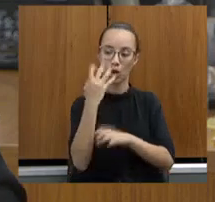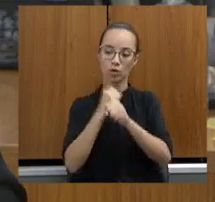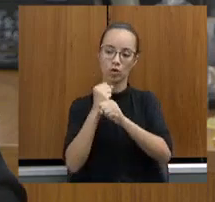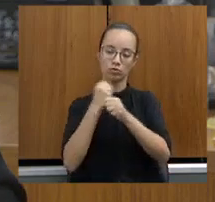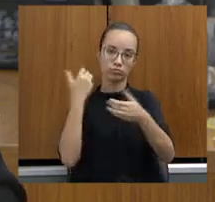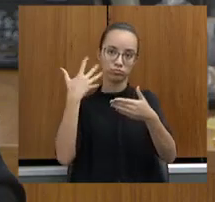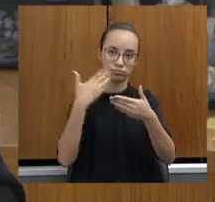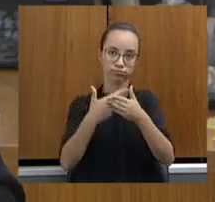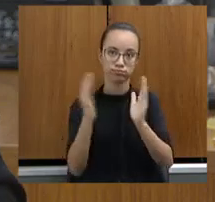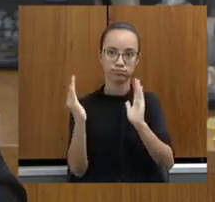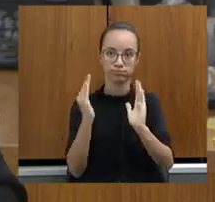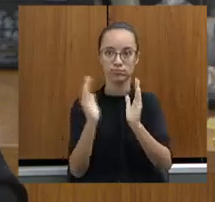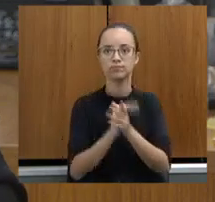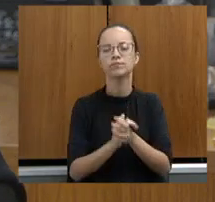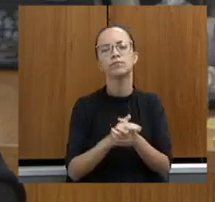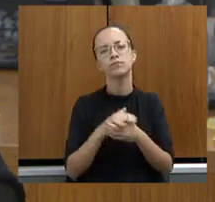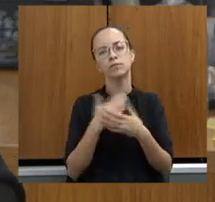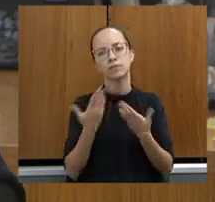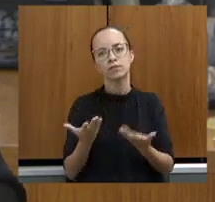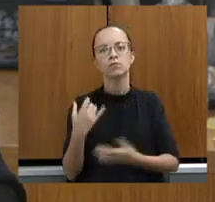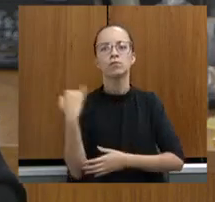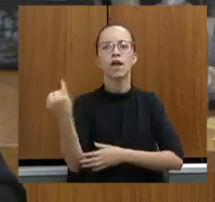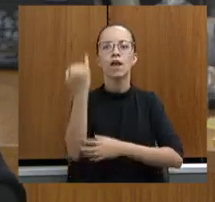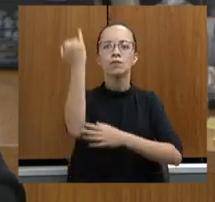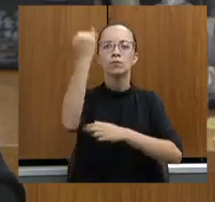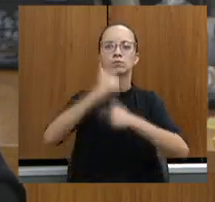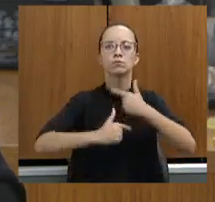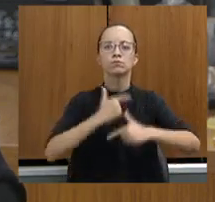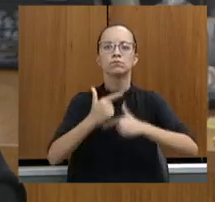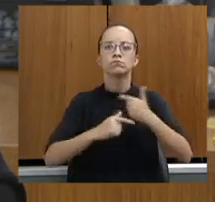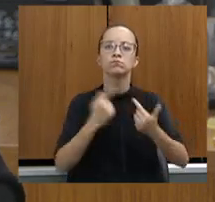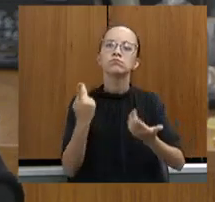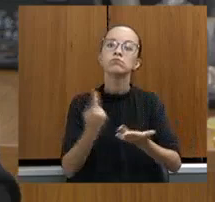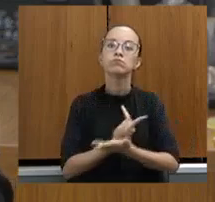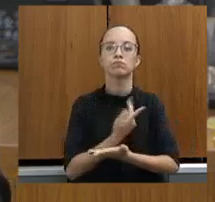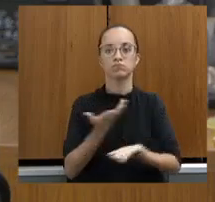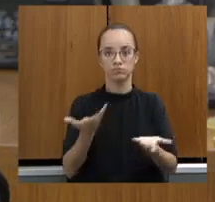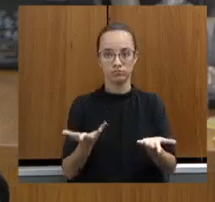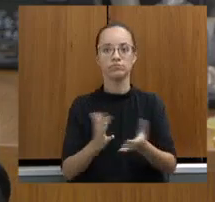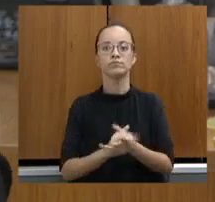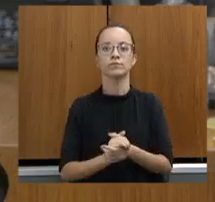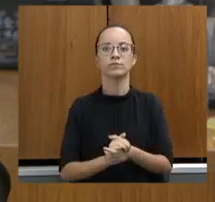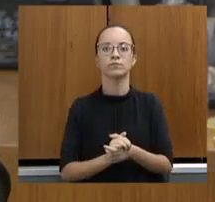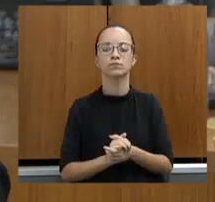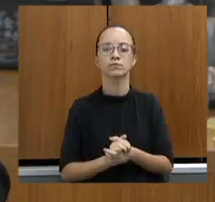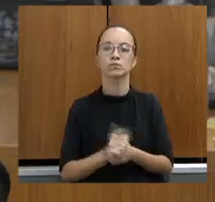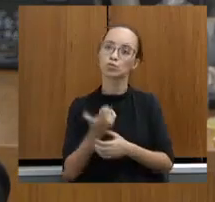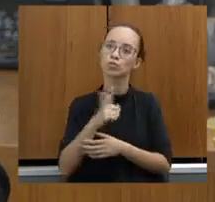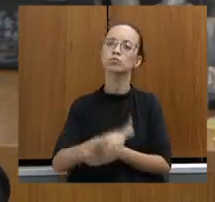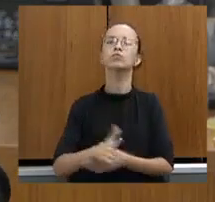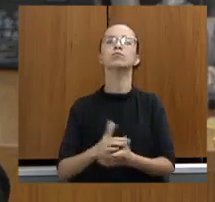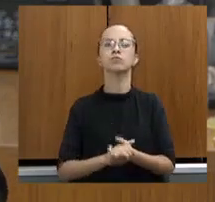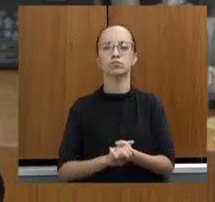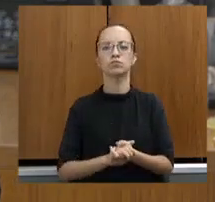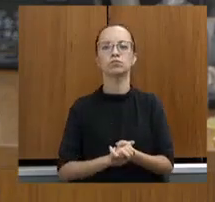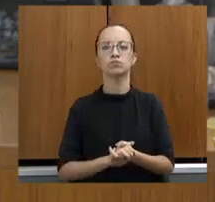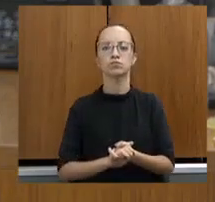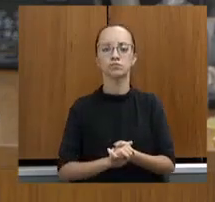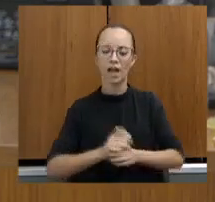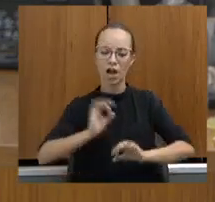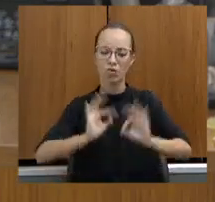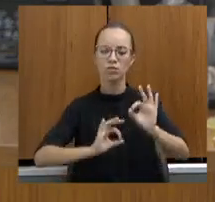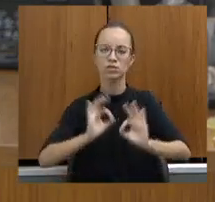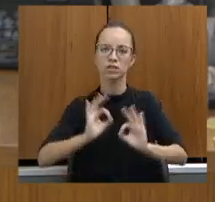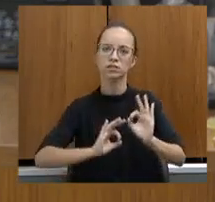anos então eu acho que é importante é o trabalho que vem sendo feito no sentido de mais uma vez a Organização